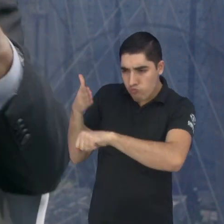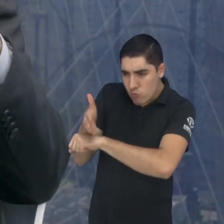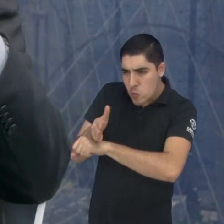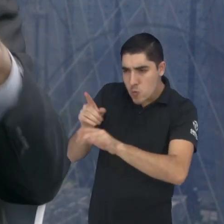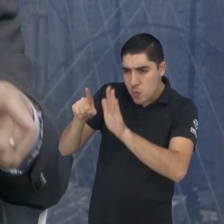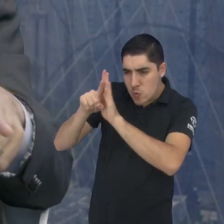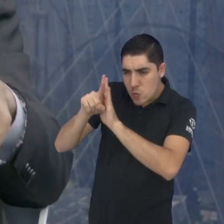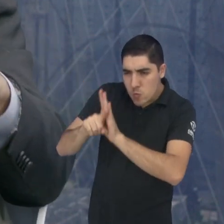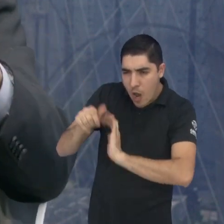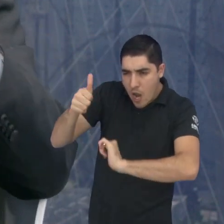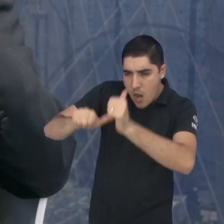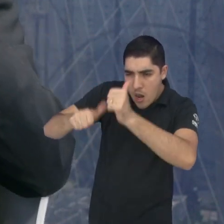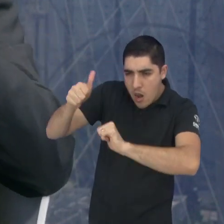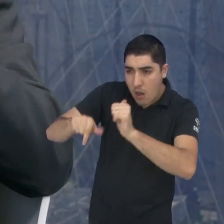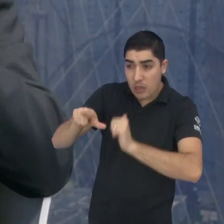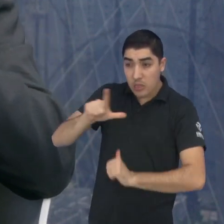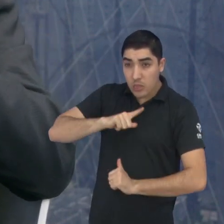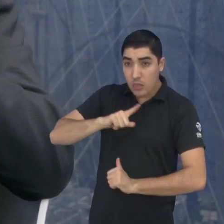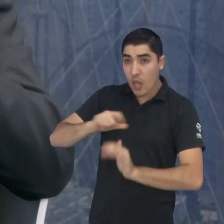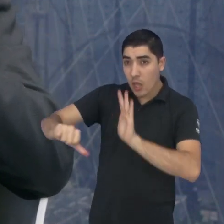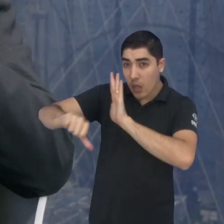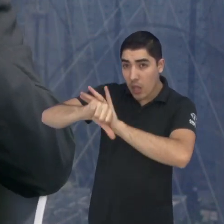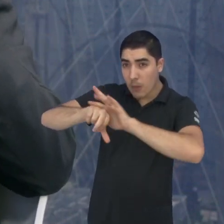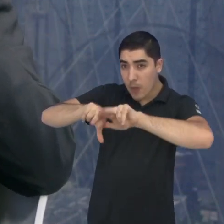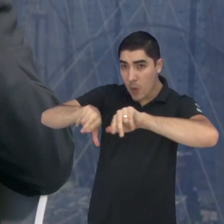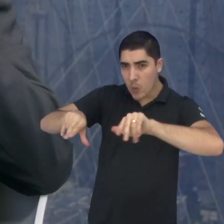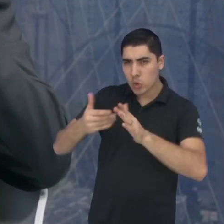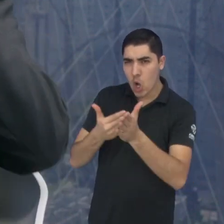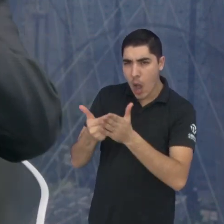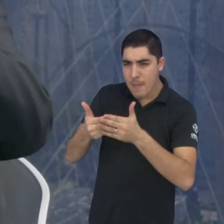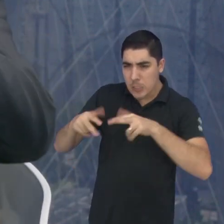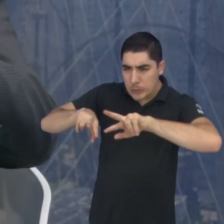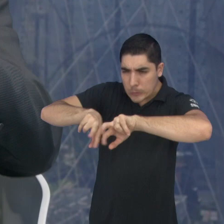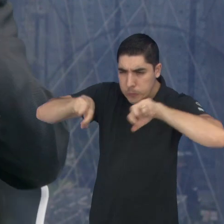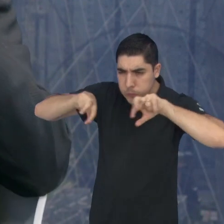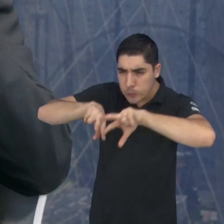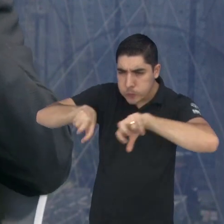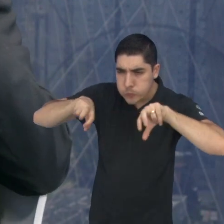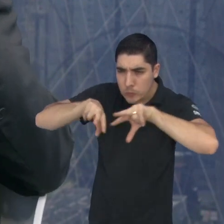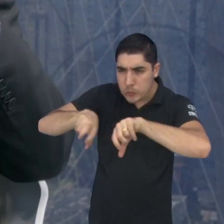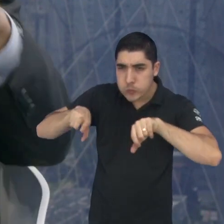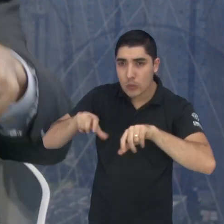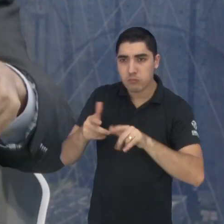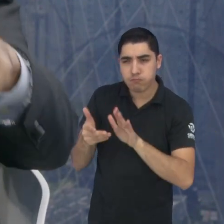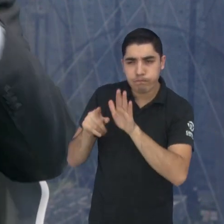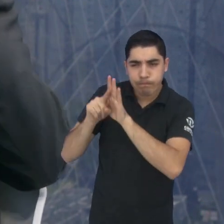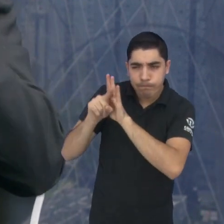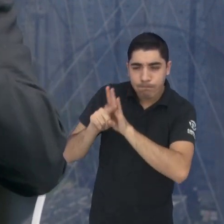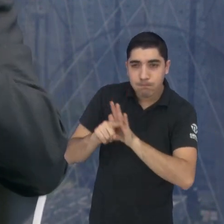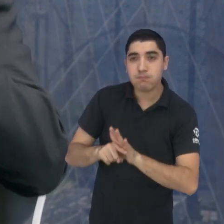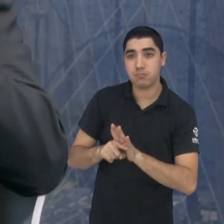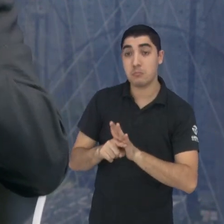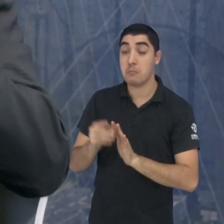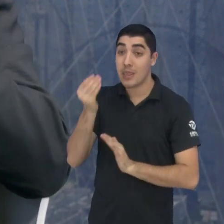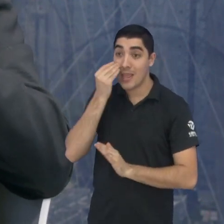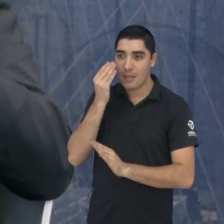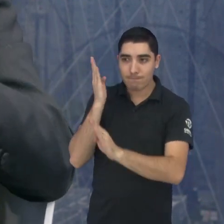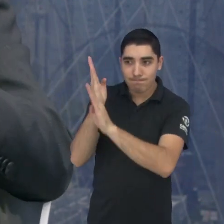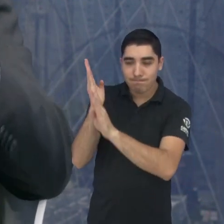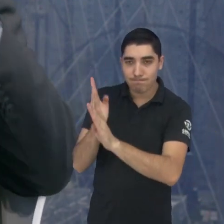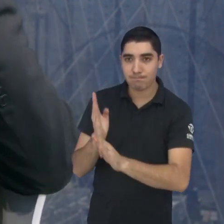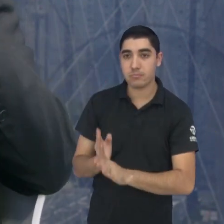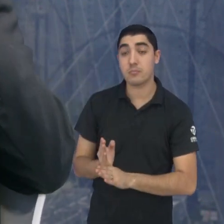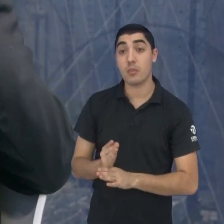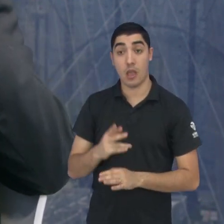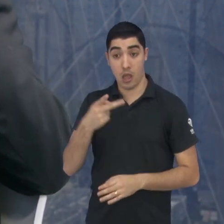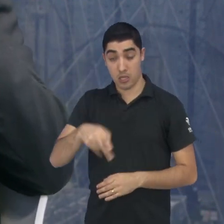prática criminosa que tenha sido perpetrada por um desses sites ou atingindo algum desses sites. O